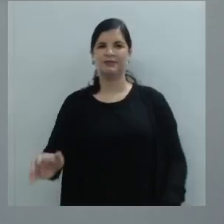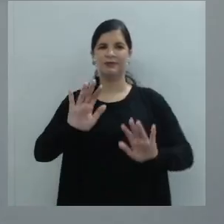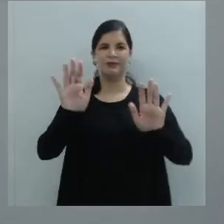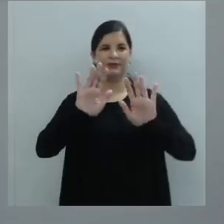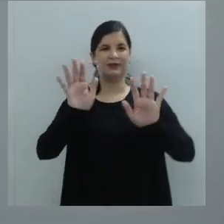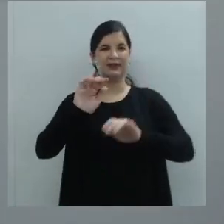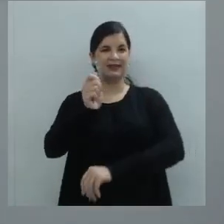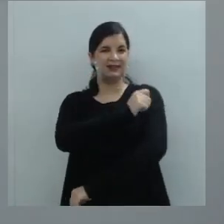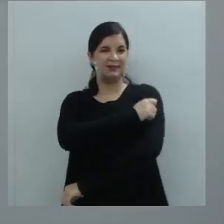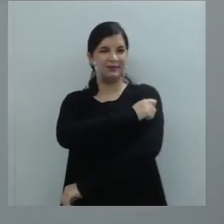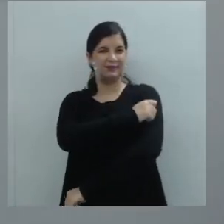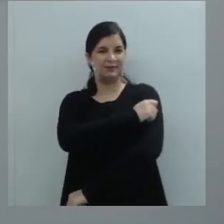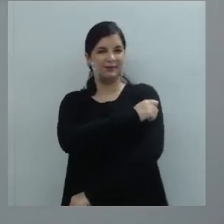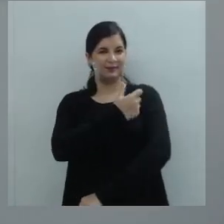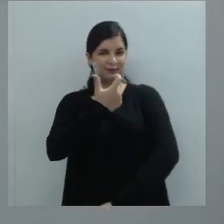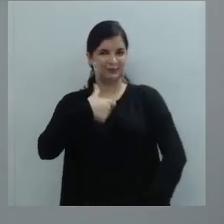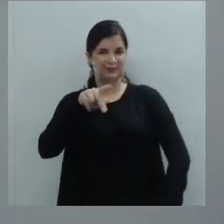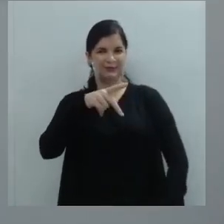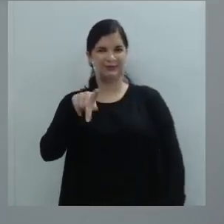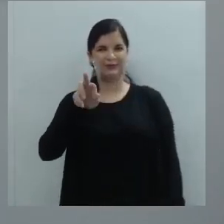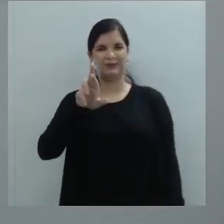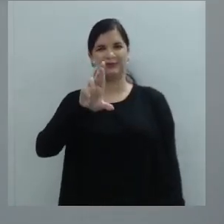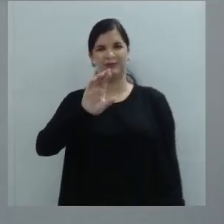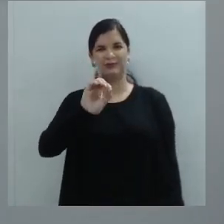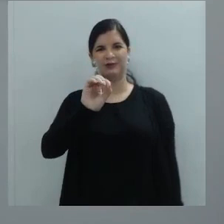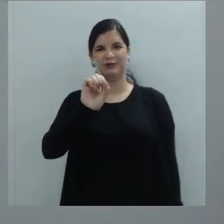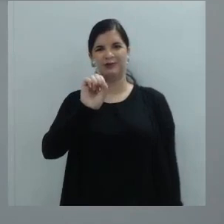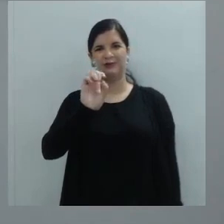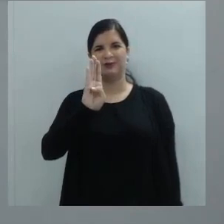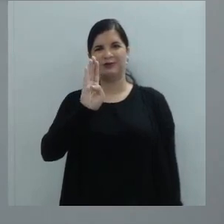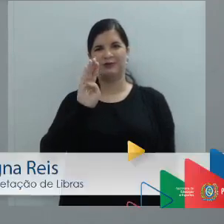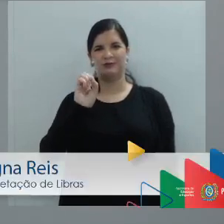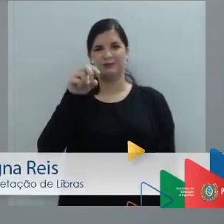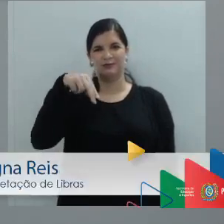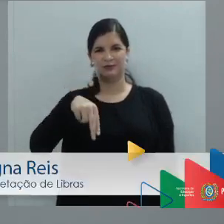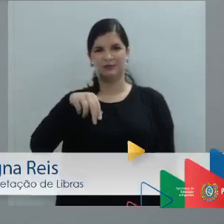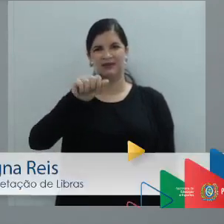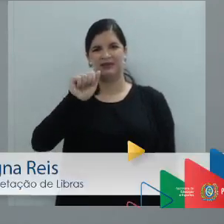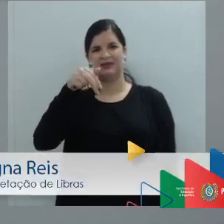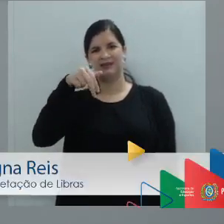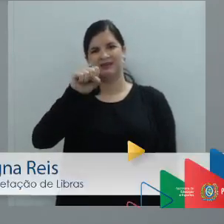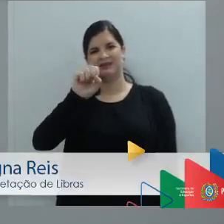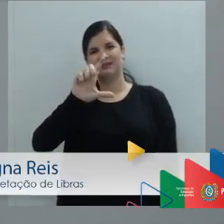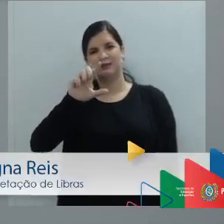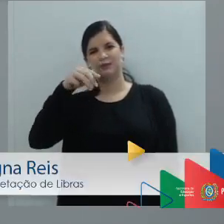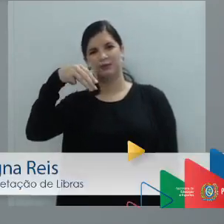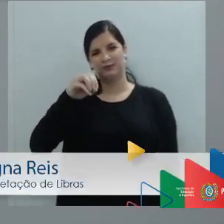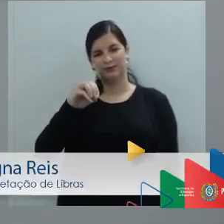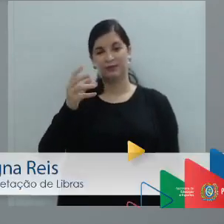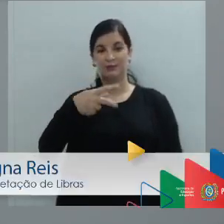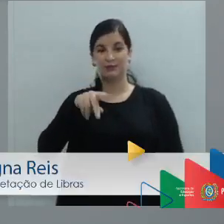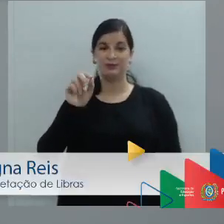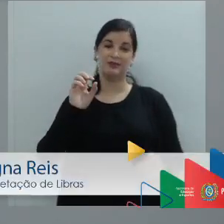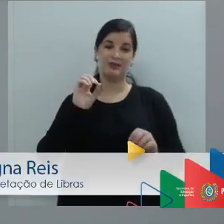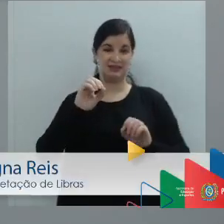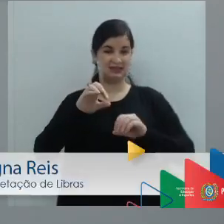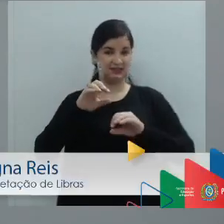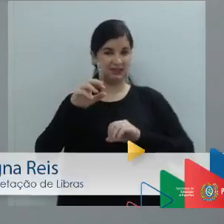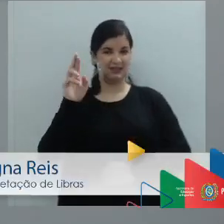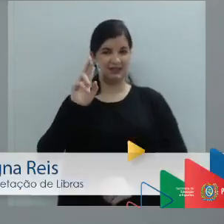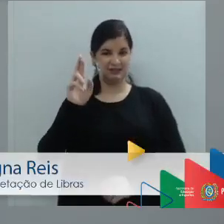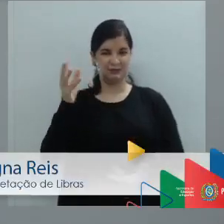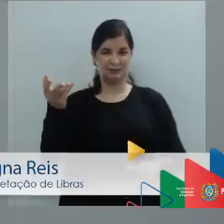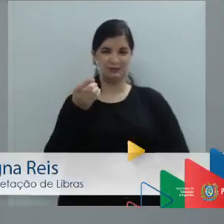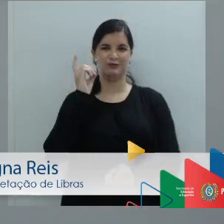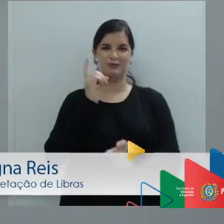Olá, estudantes! Eu sou o professor Robson Anselmo Tavares, professor de ensino religioso, e hoje nós temos mais um